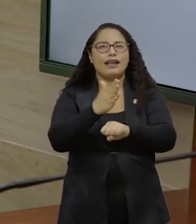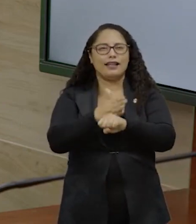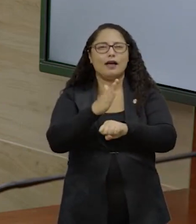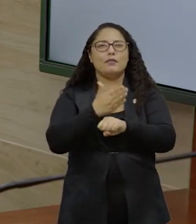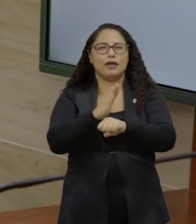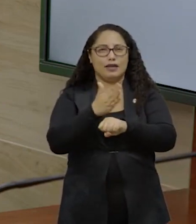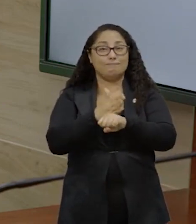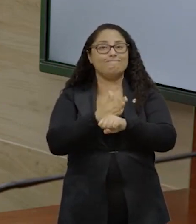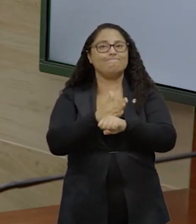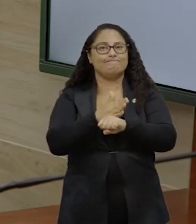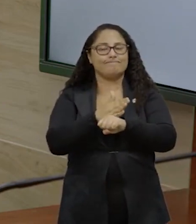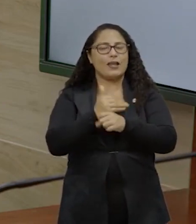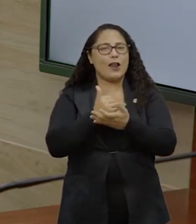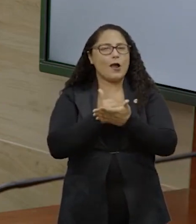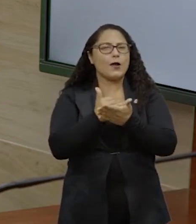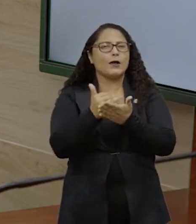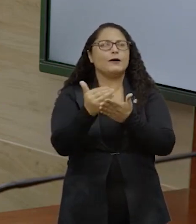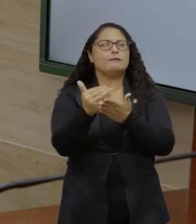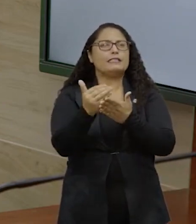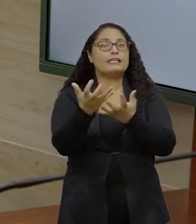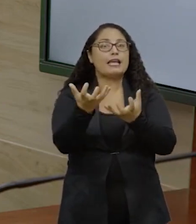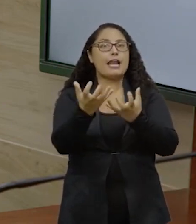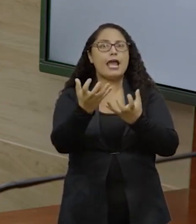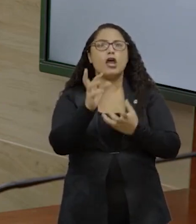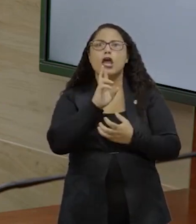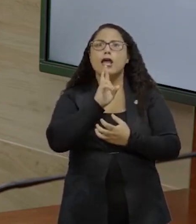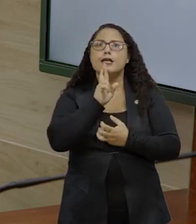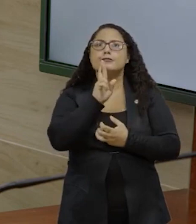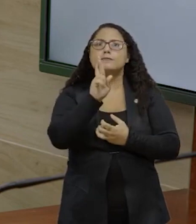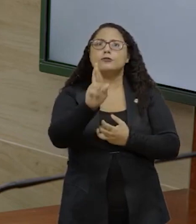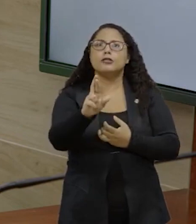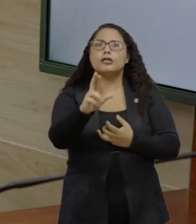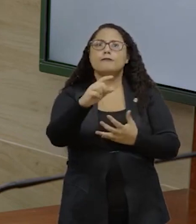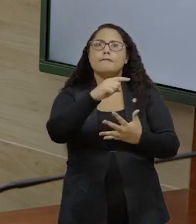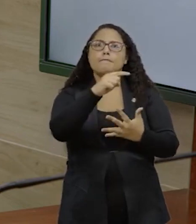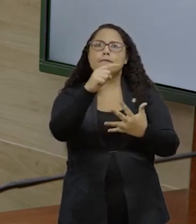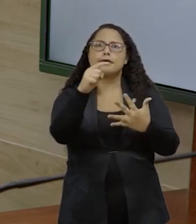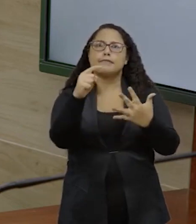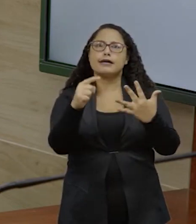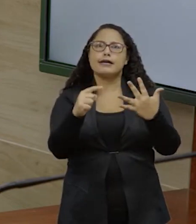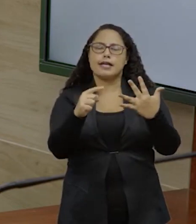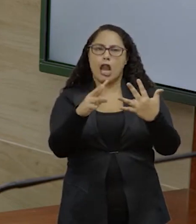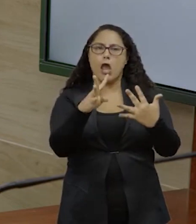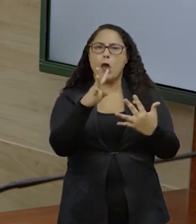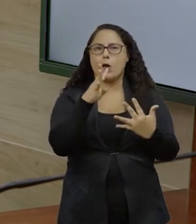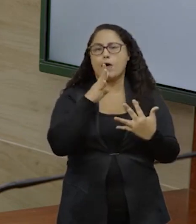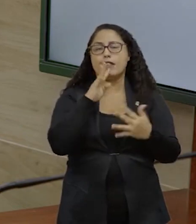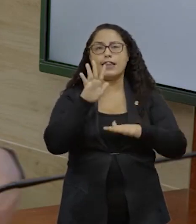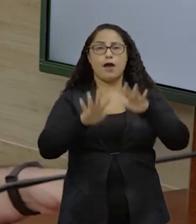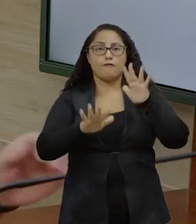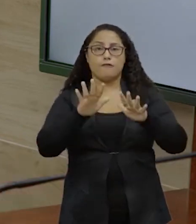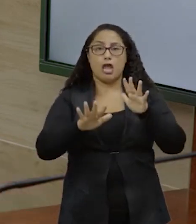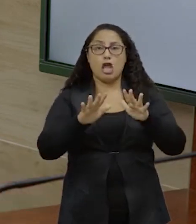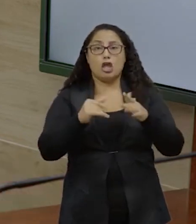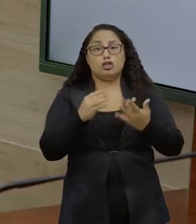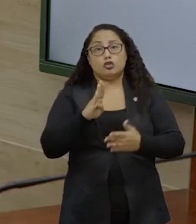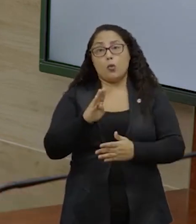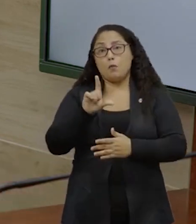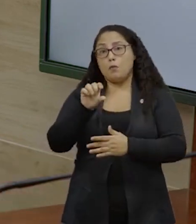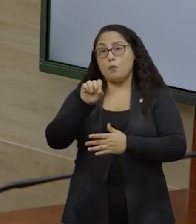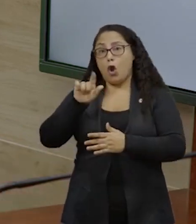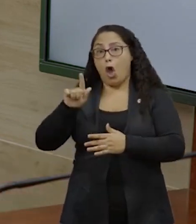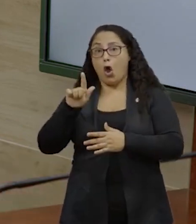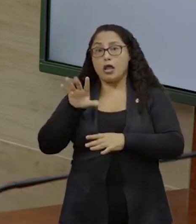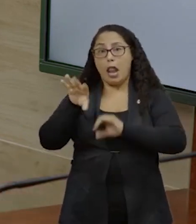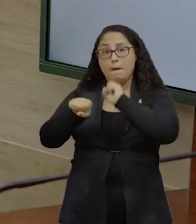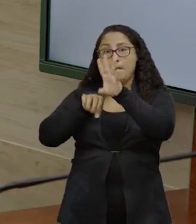treinamento, ela começou a querer responder de formas que ele conhecia, né, que provavelmente algum blog, alguma